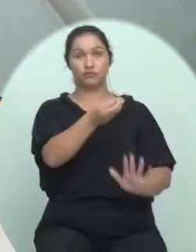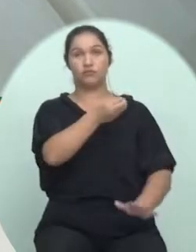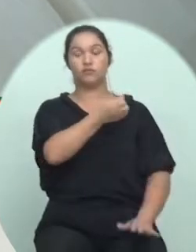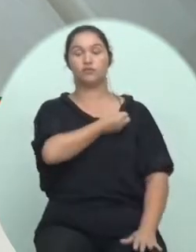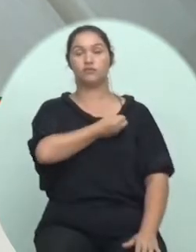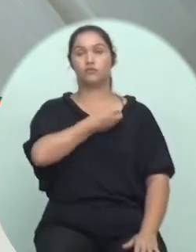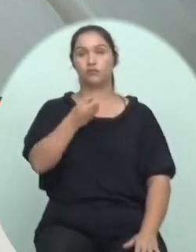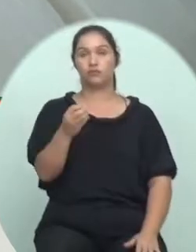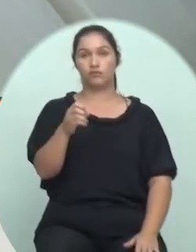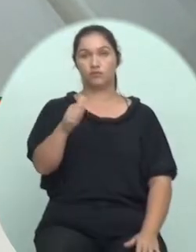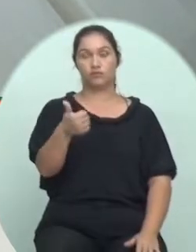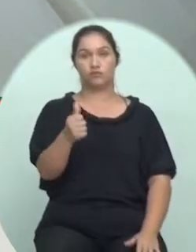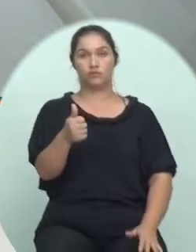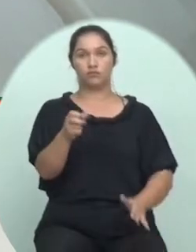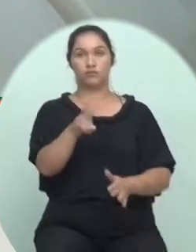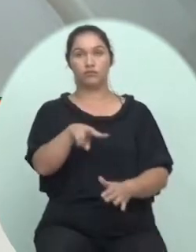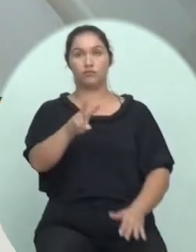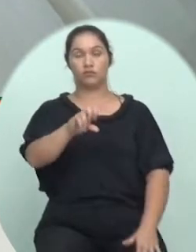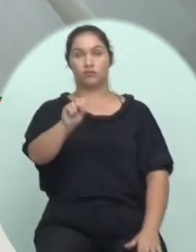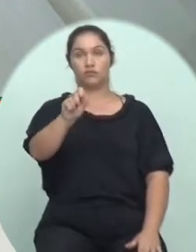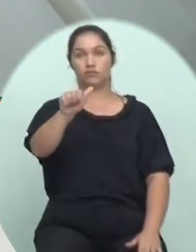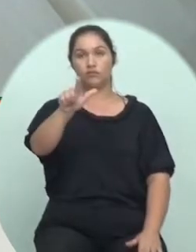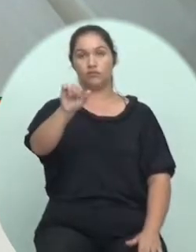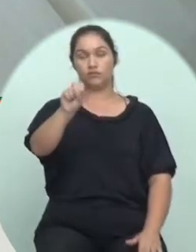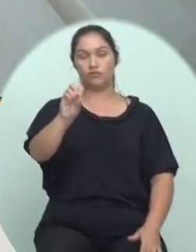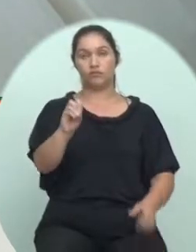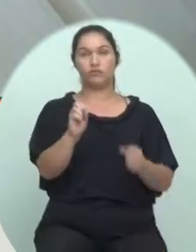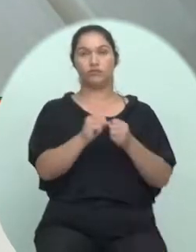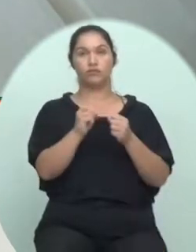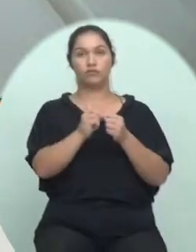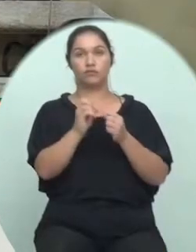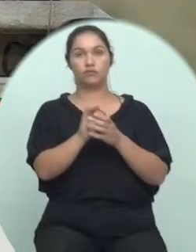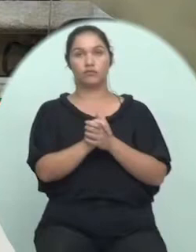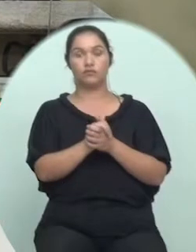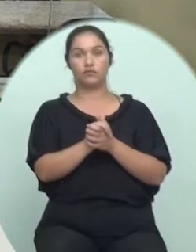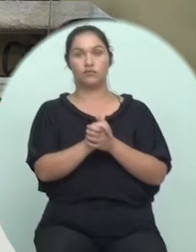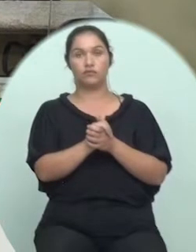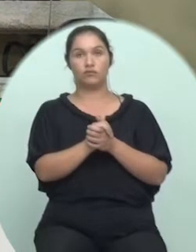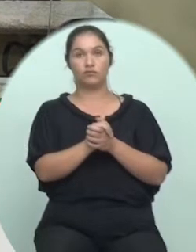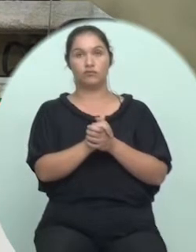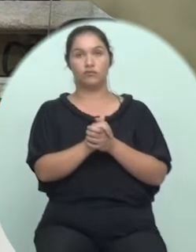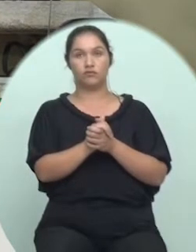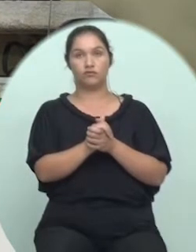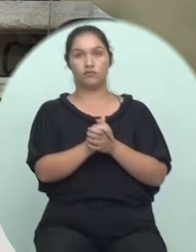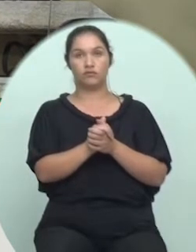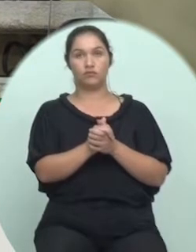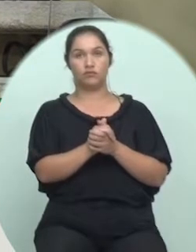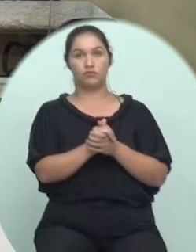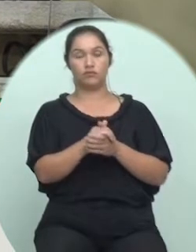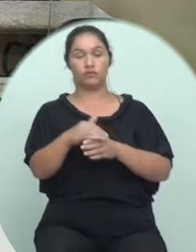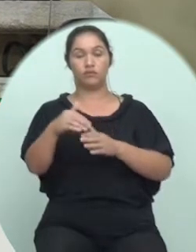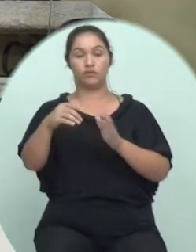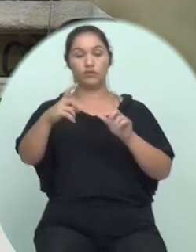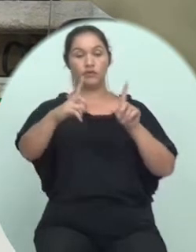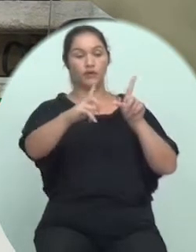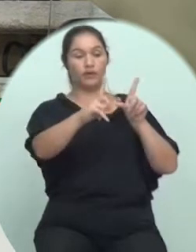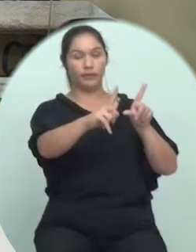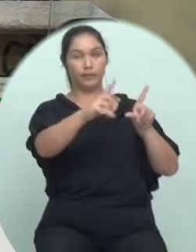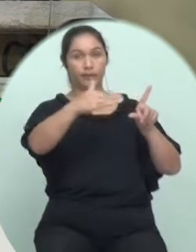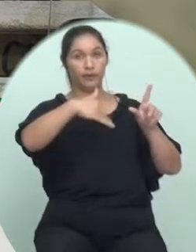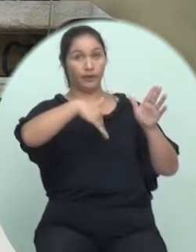011/2019, autor vereador Salésio Lima, assunto: pintura e colocação de placas indicativas de